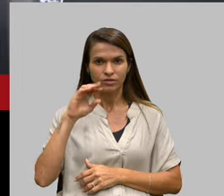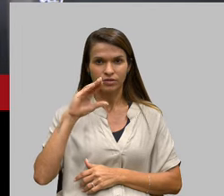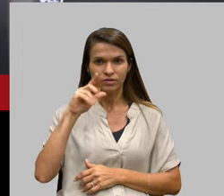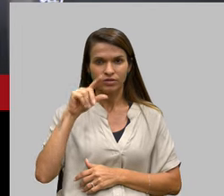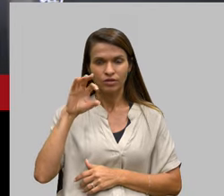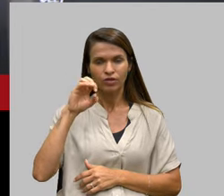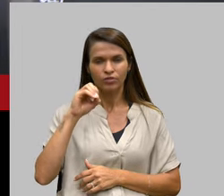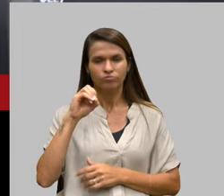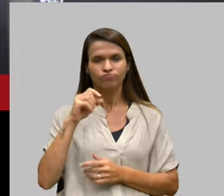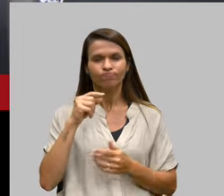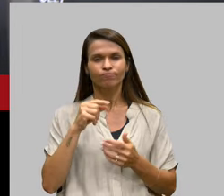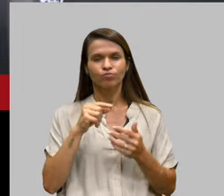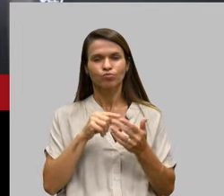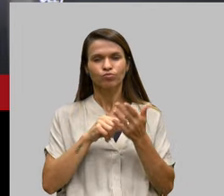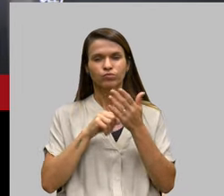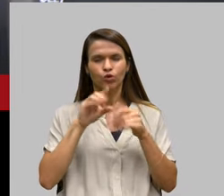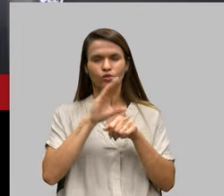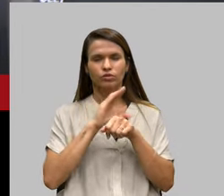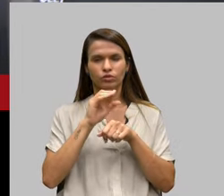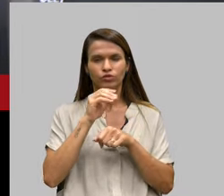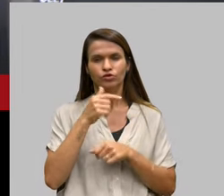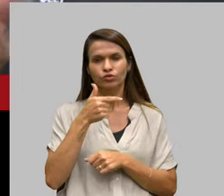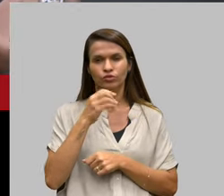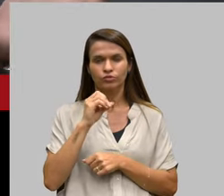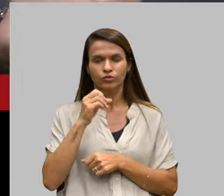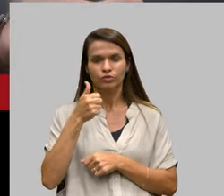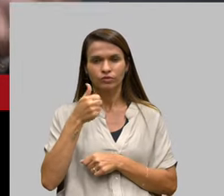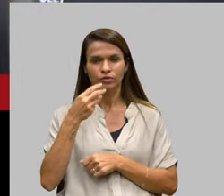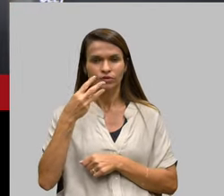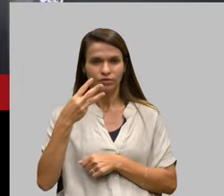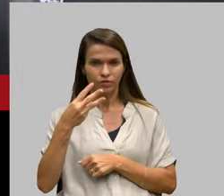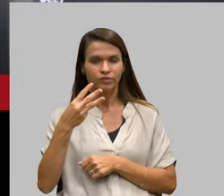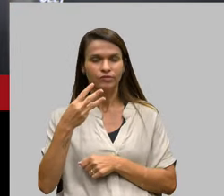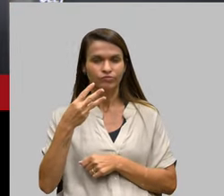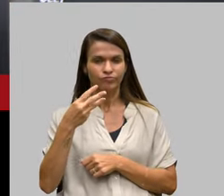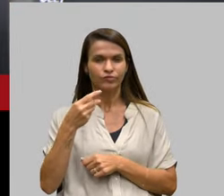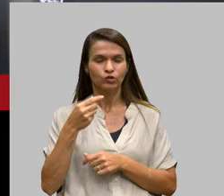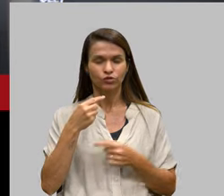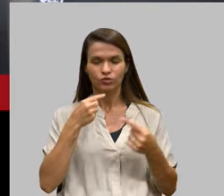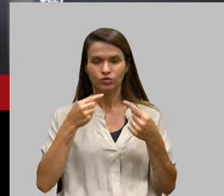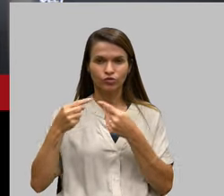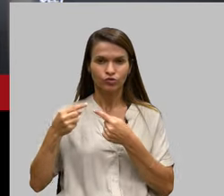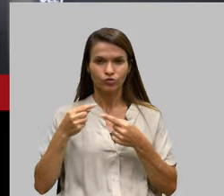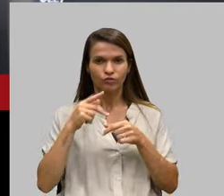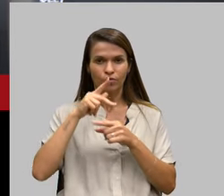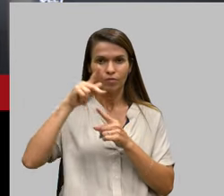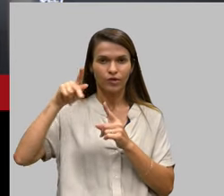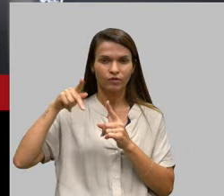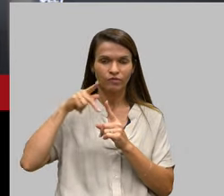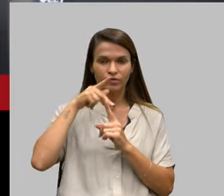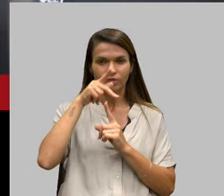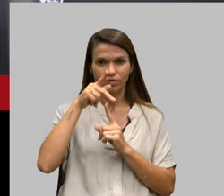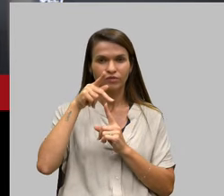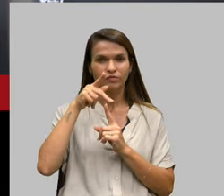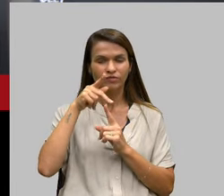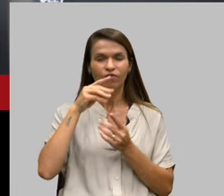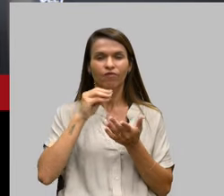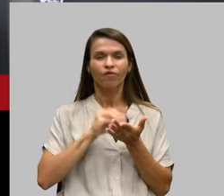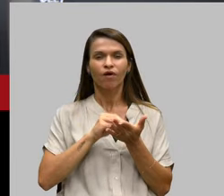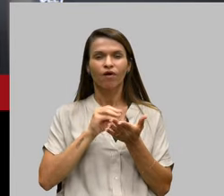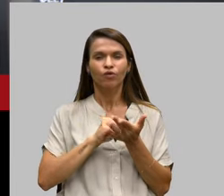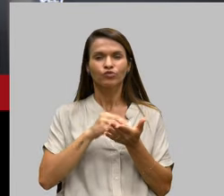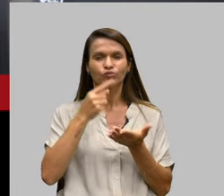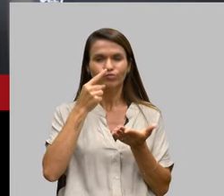103 de 2019 e que me preocupa quando a gente discute previdência houve um descumprimento de um